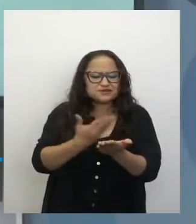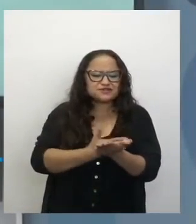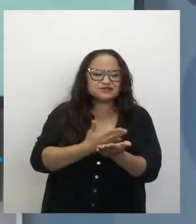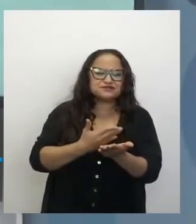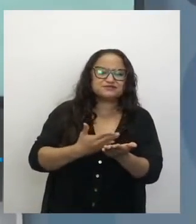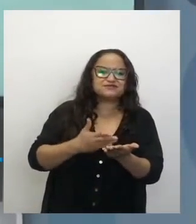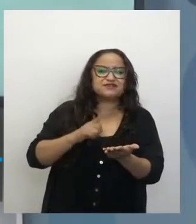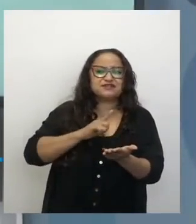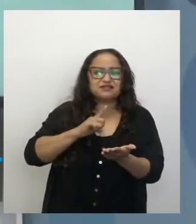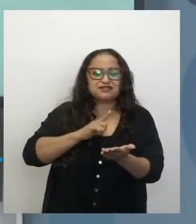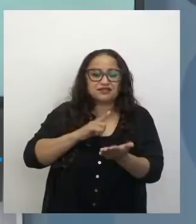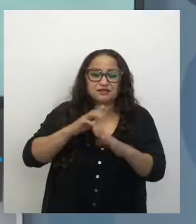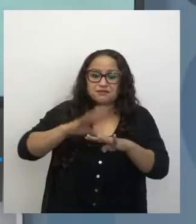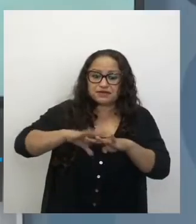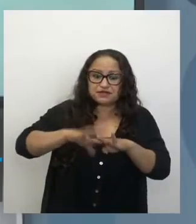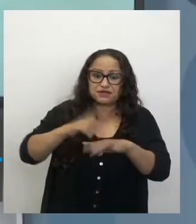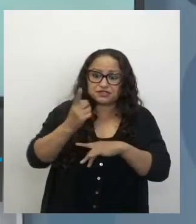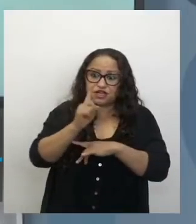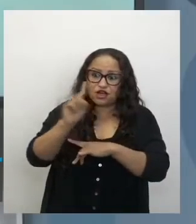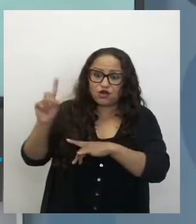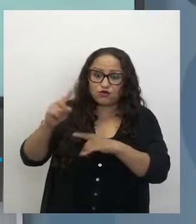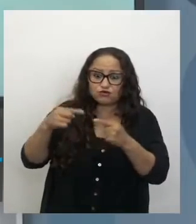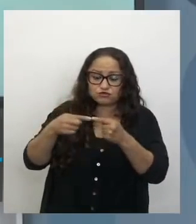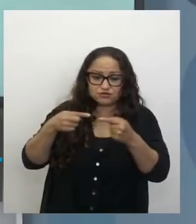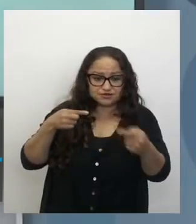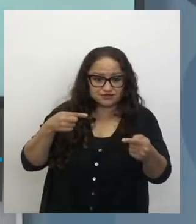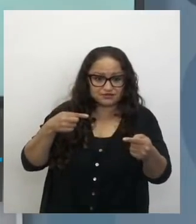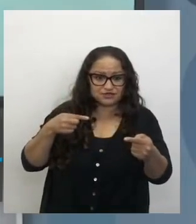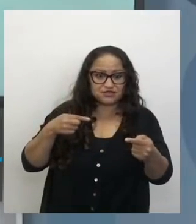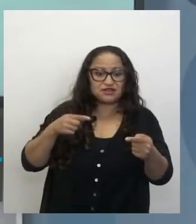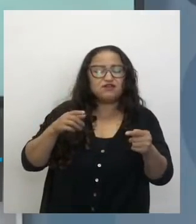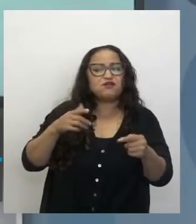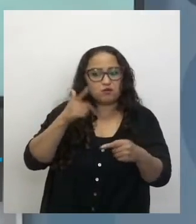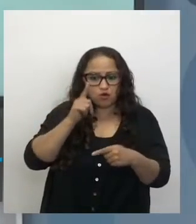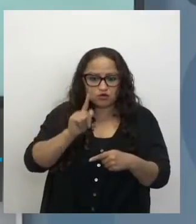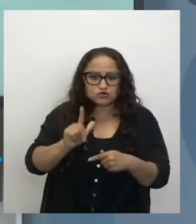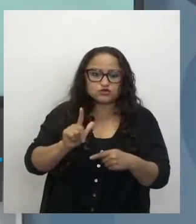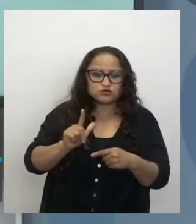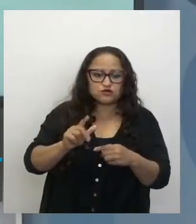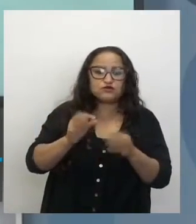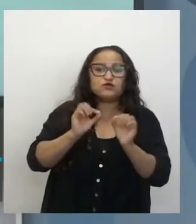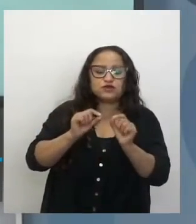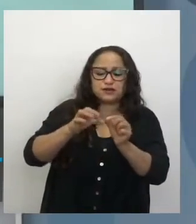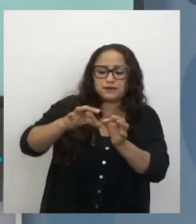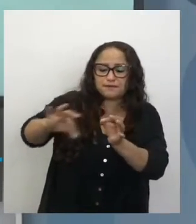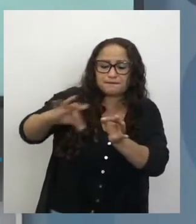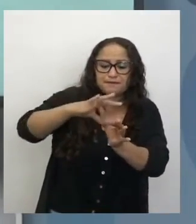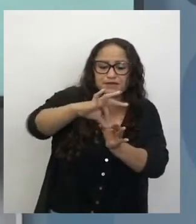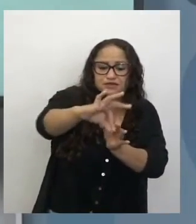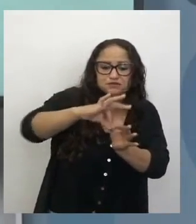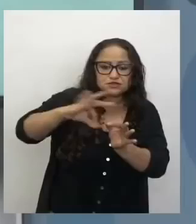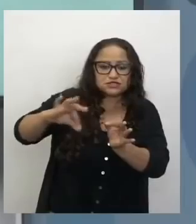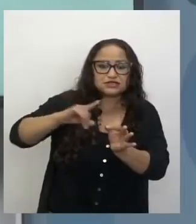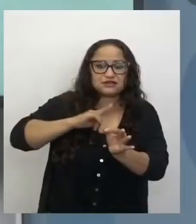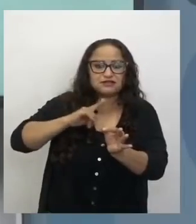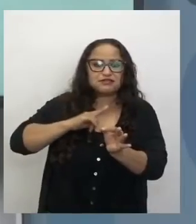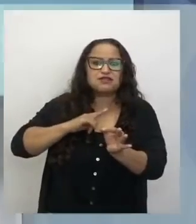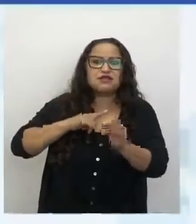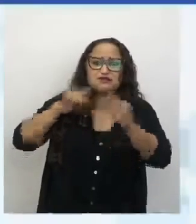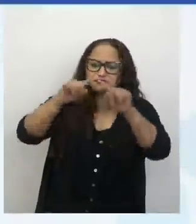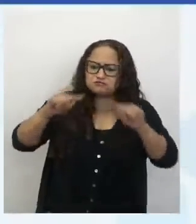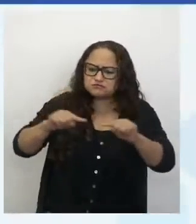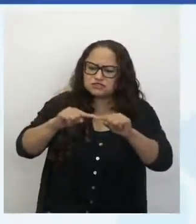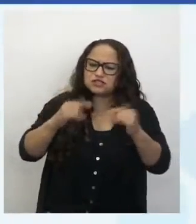começar a nossa aula de matemática, a última da semana. Vamos continuar falando aí sobre perímetro e área de triângulos semelhantes. Nós